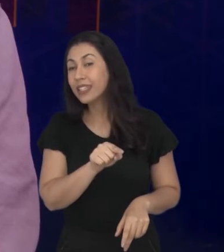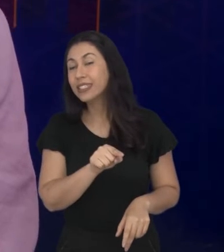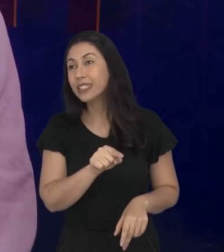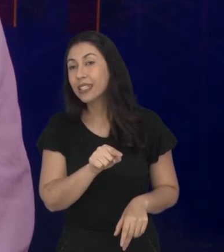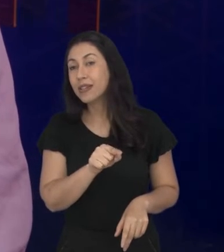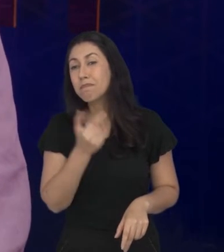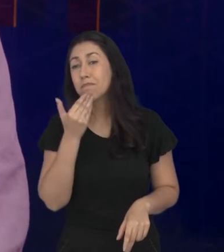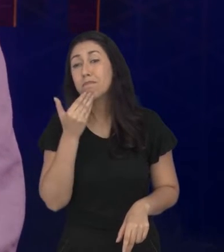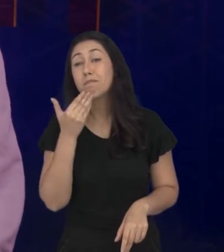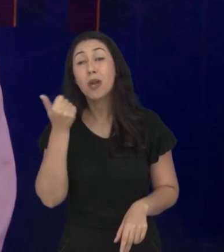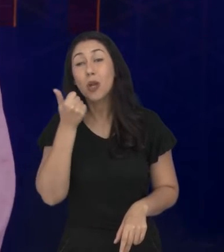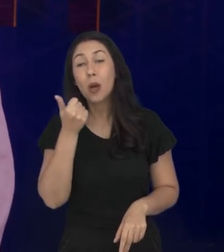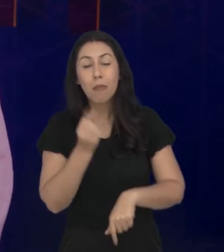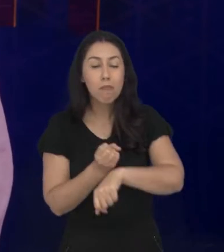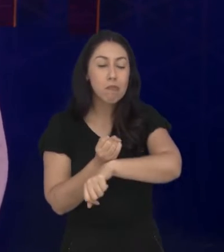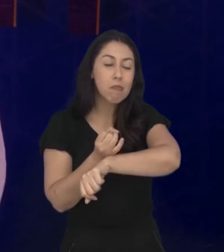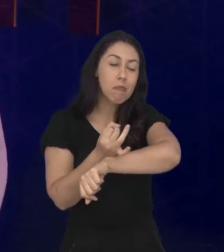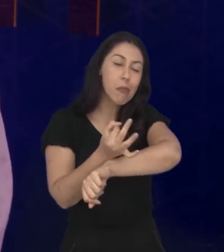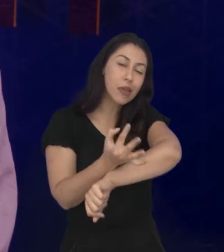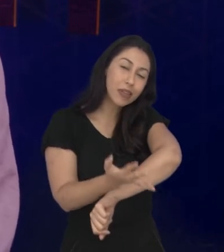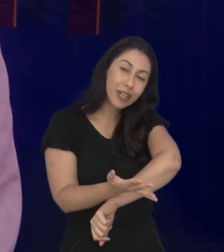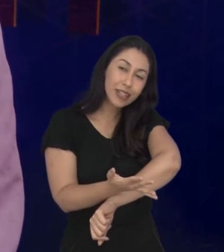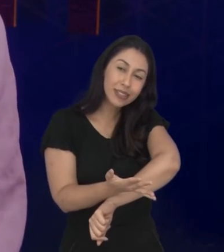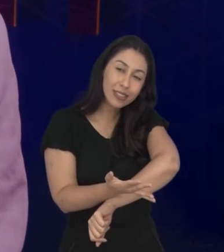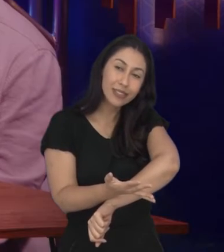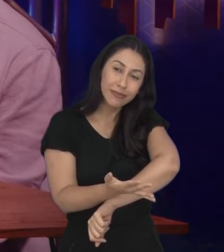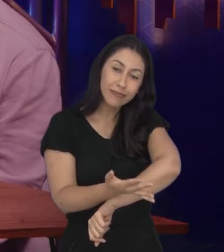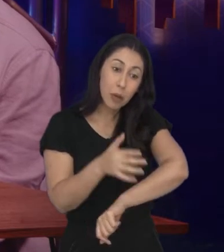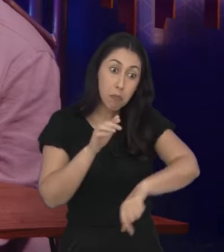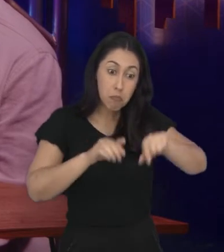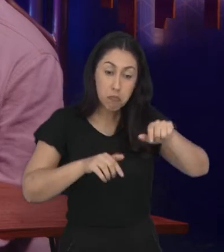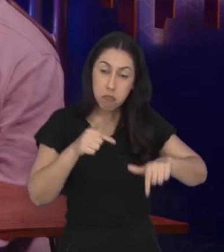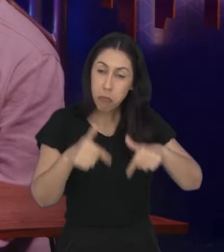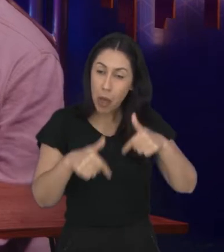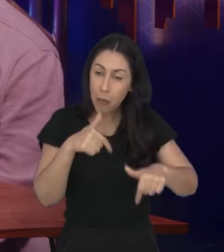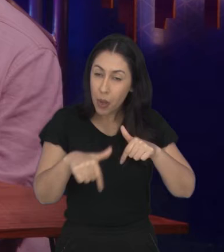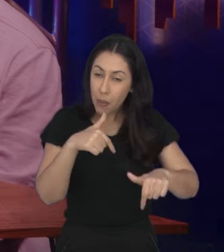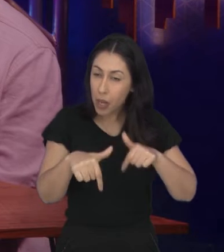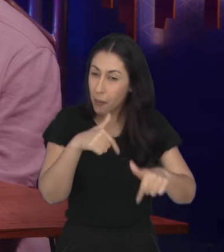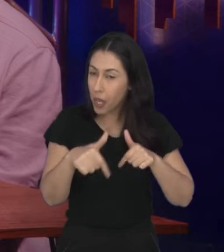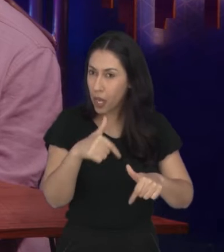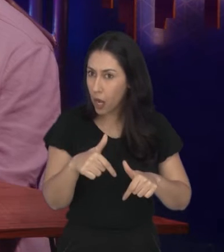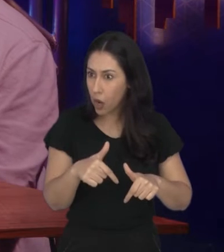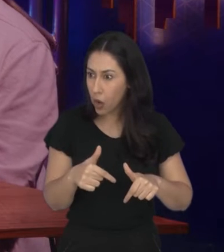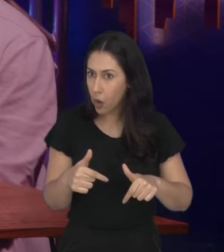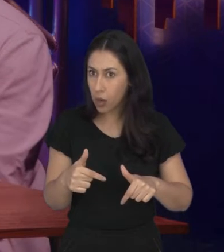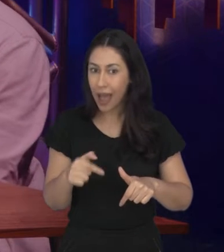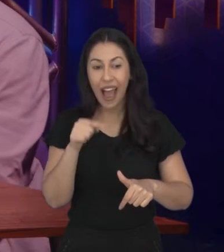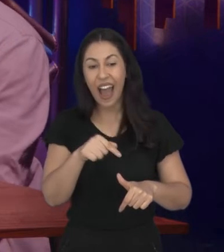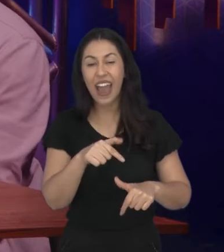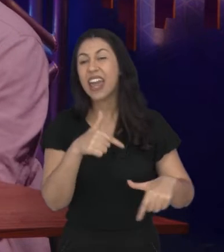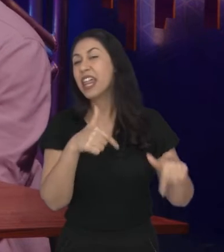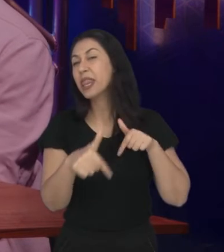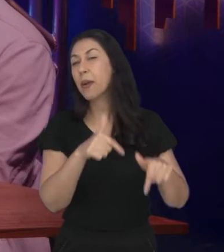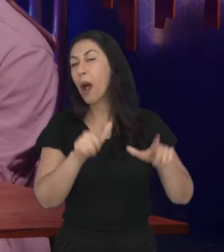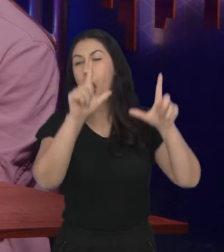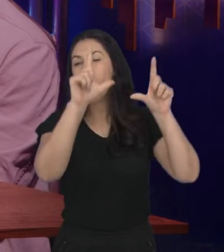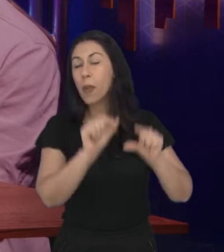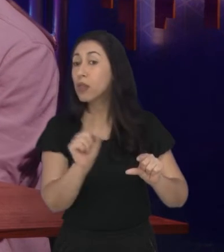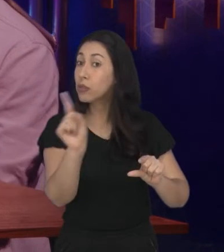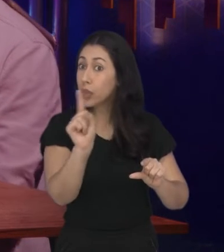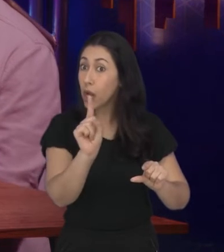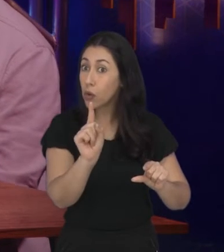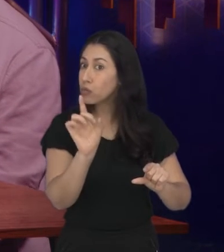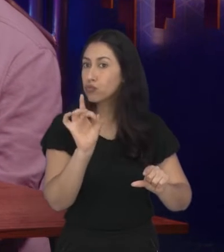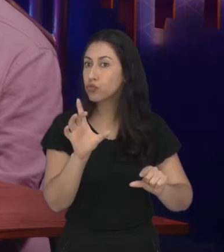funcionam um pouquinho mais tarde. Só que também vão até mais tarde. Ninguém trabalha menos, ninguém funciona menos horas por